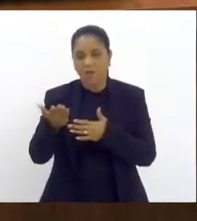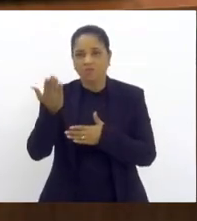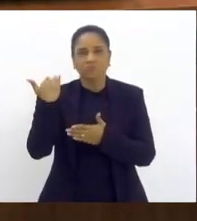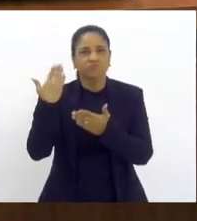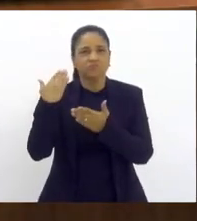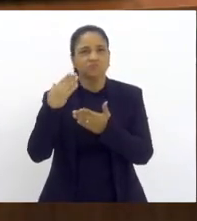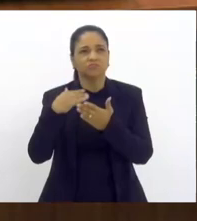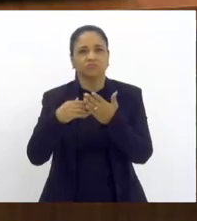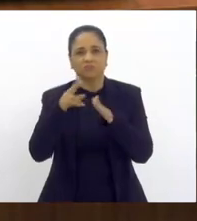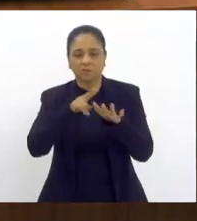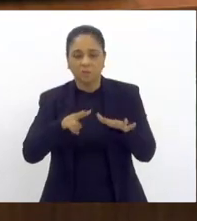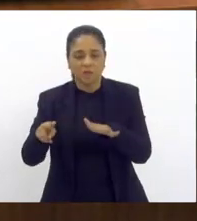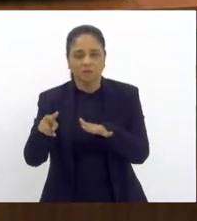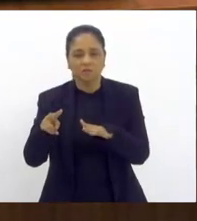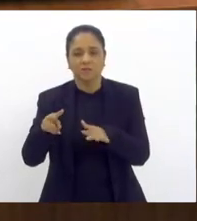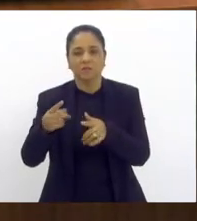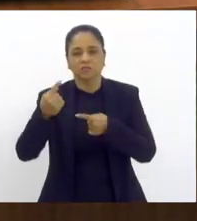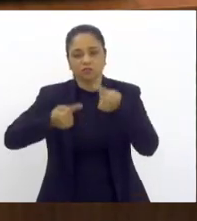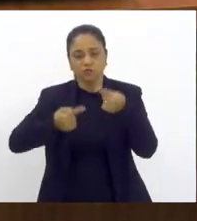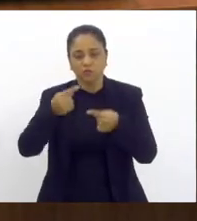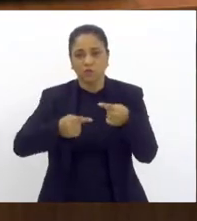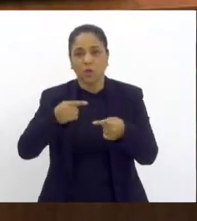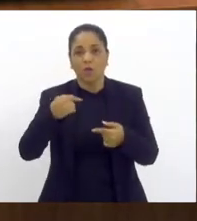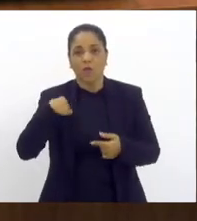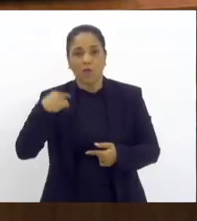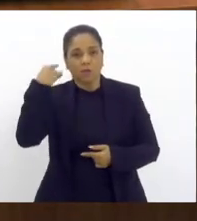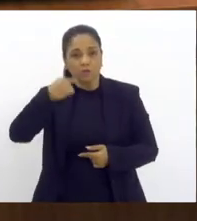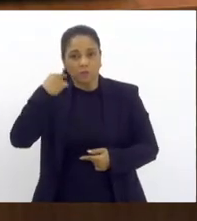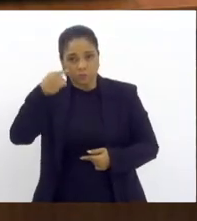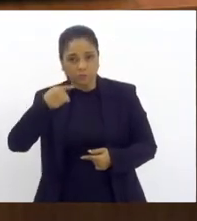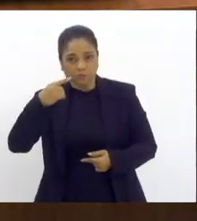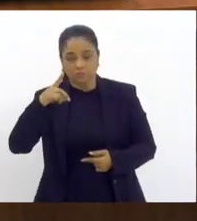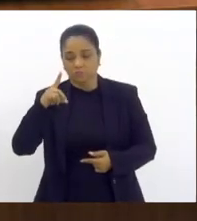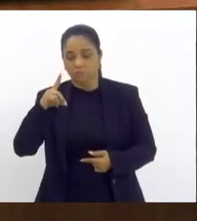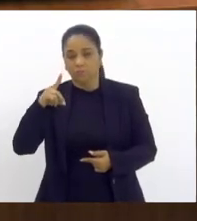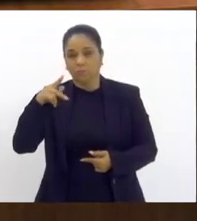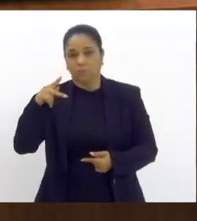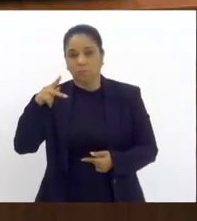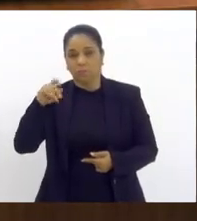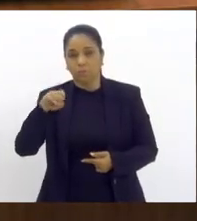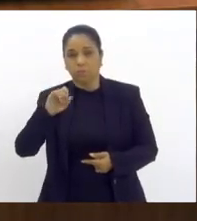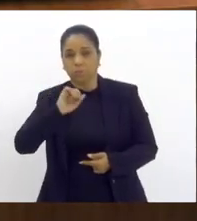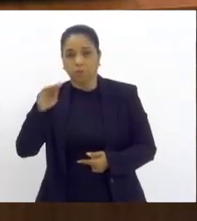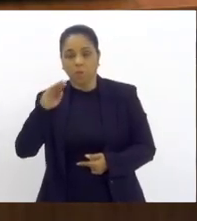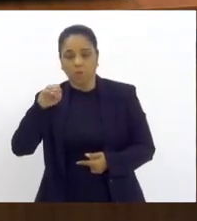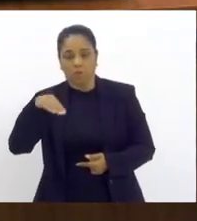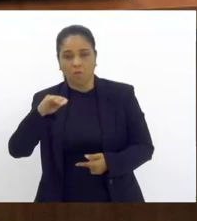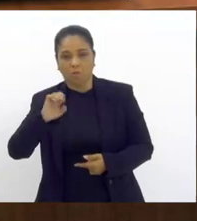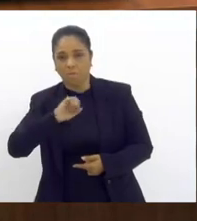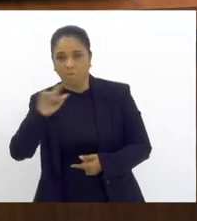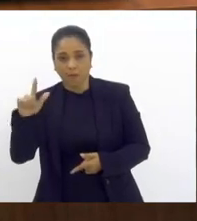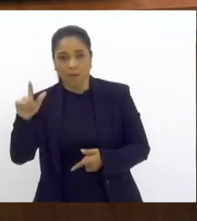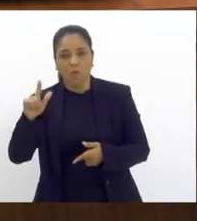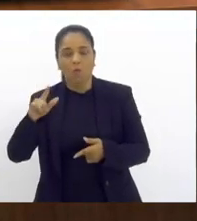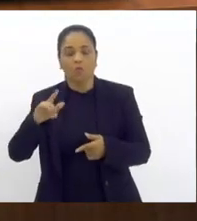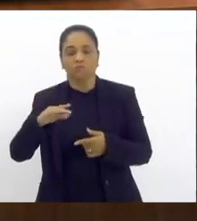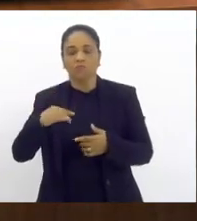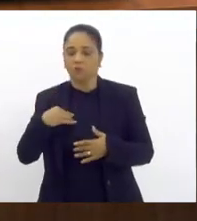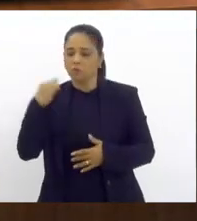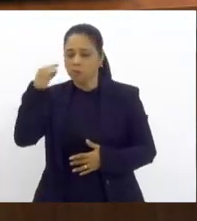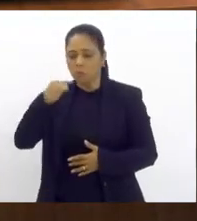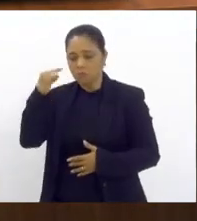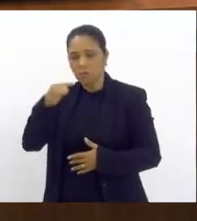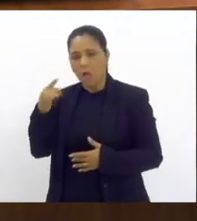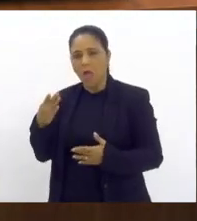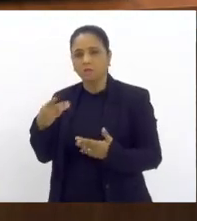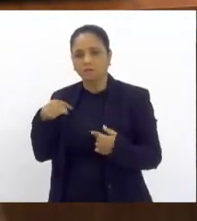eu quanto o deputado Paul Bell, um deputado veio valente, não era nem dirigido a ele a discussão, mas como sempre, está